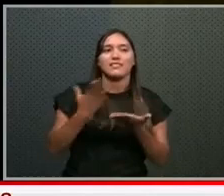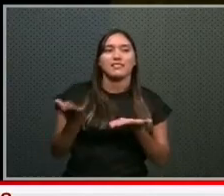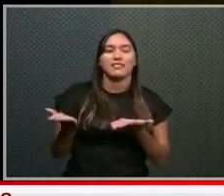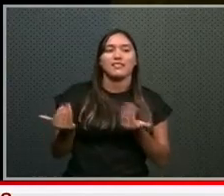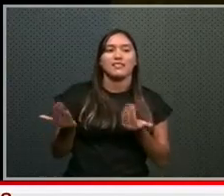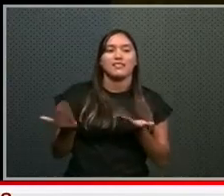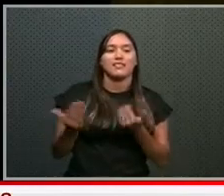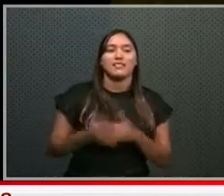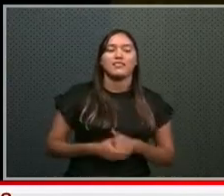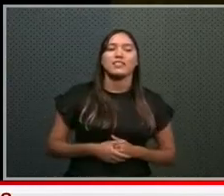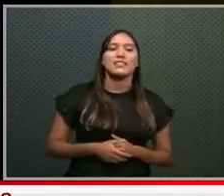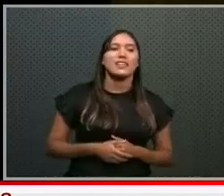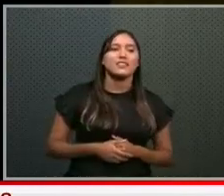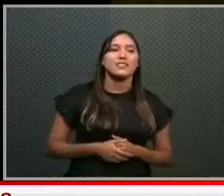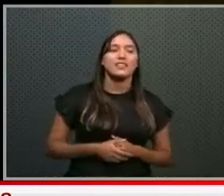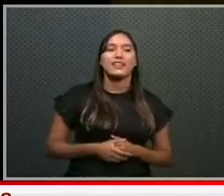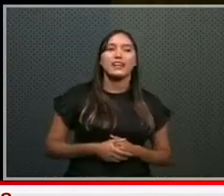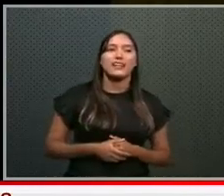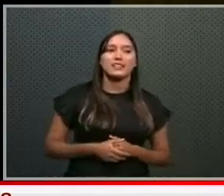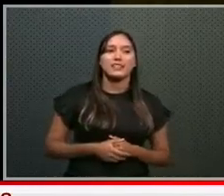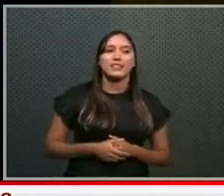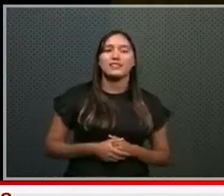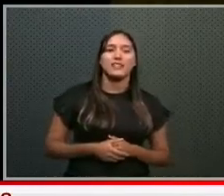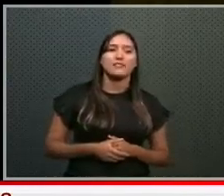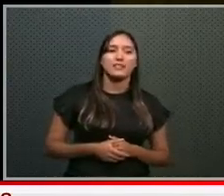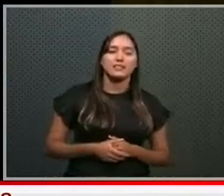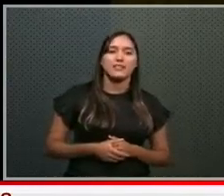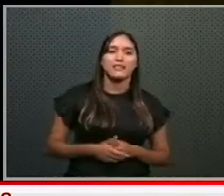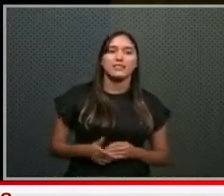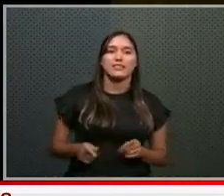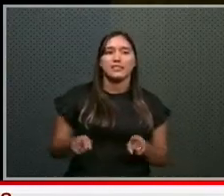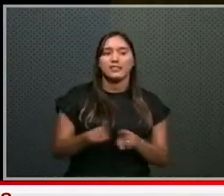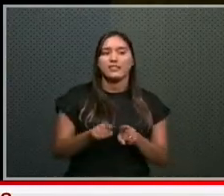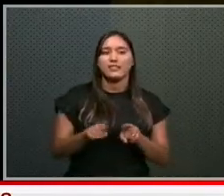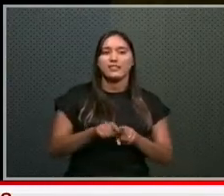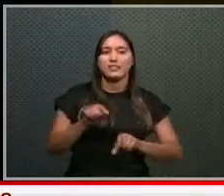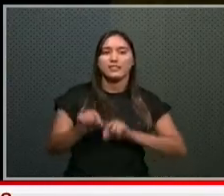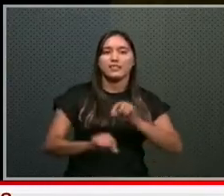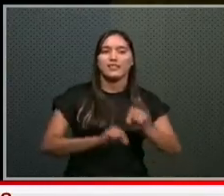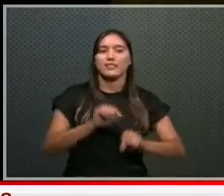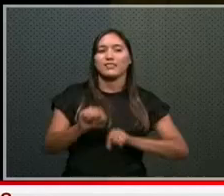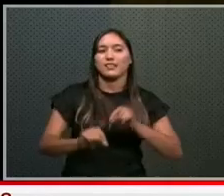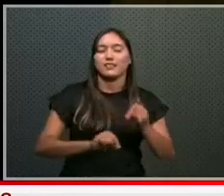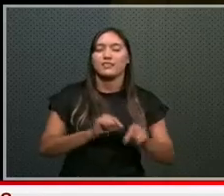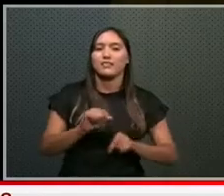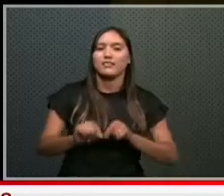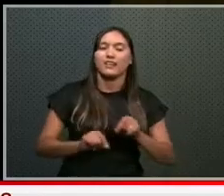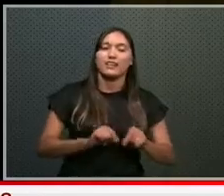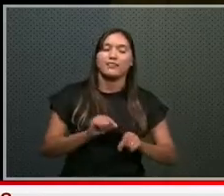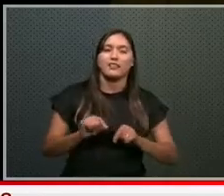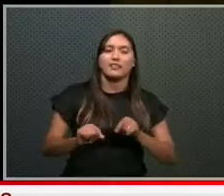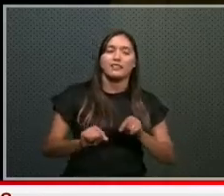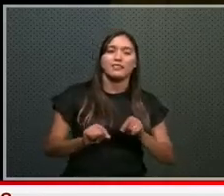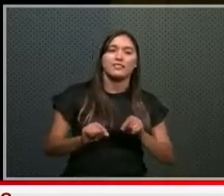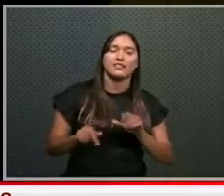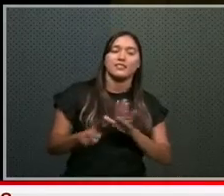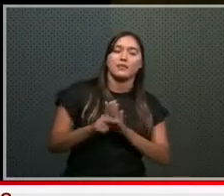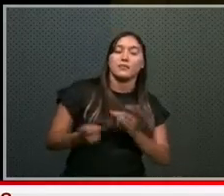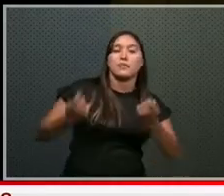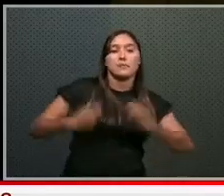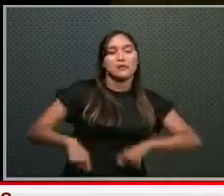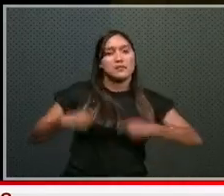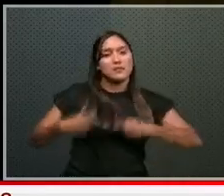a maior saída da hoje do nossos jovens do campo porque não se tem essa infraestrutura como se deveria